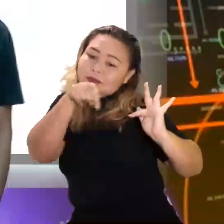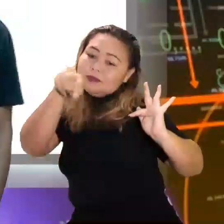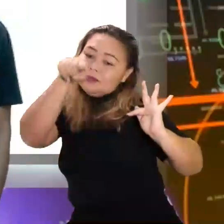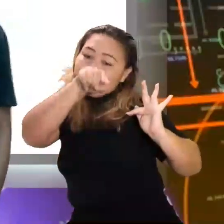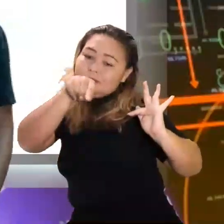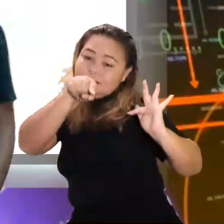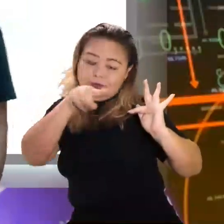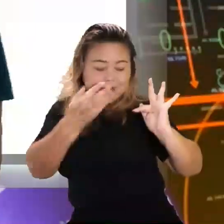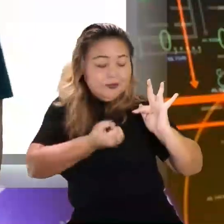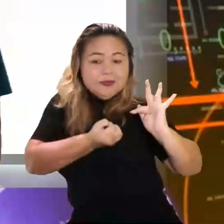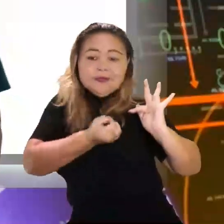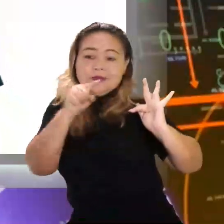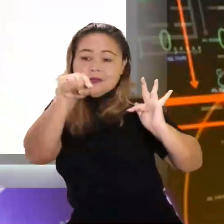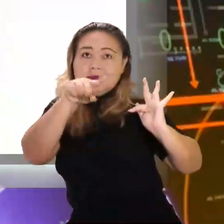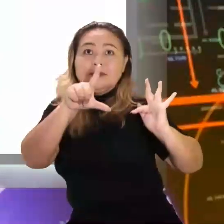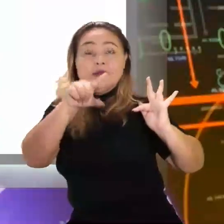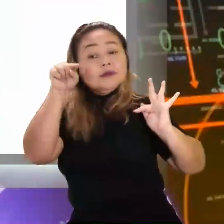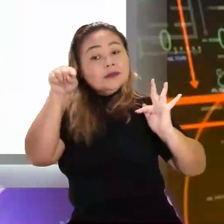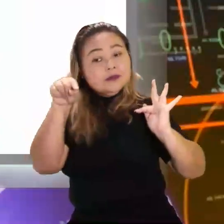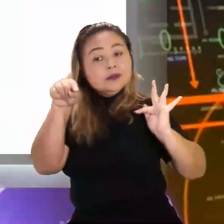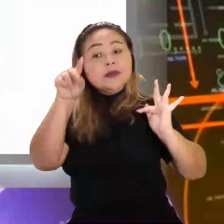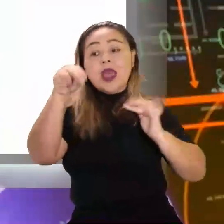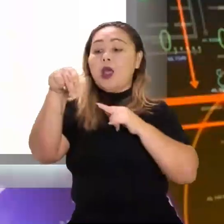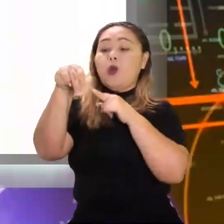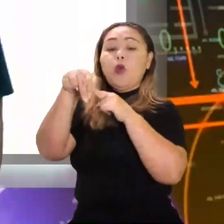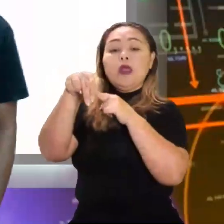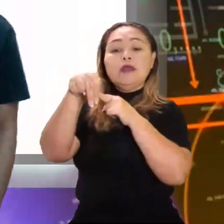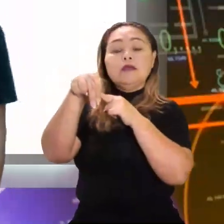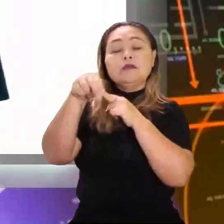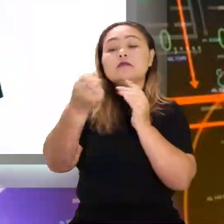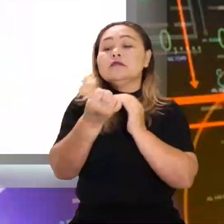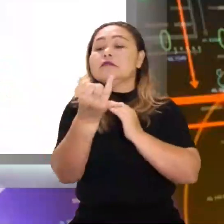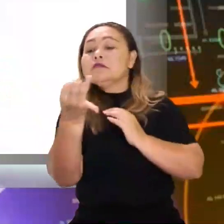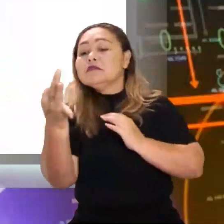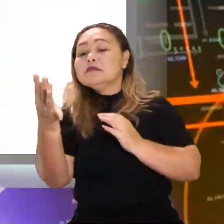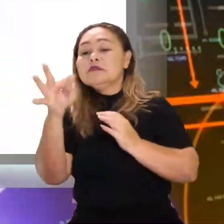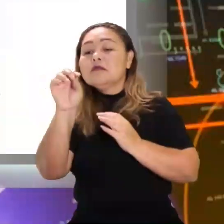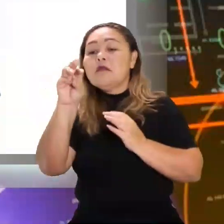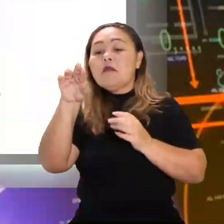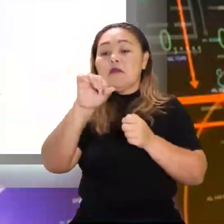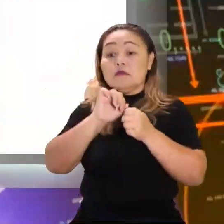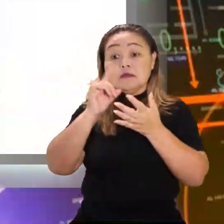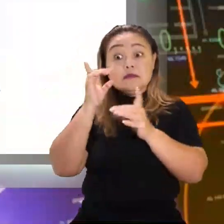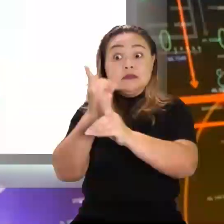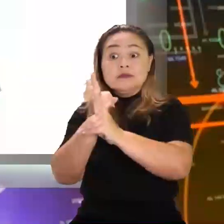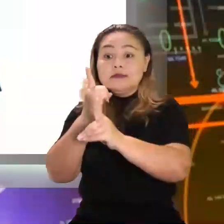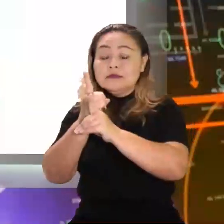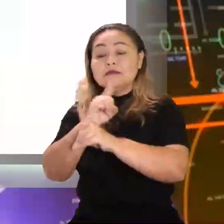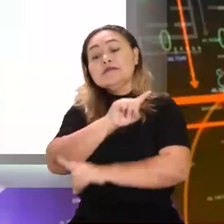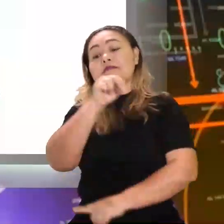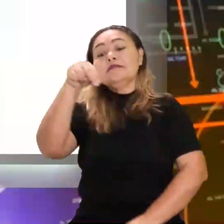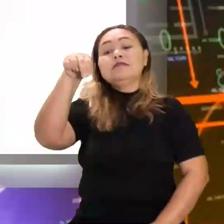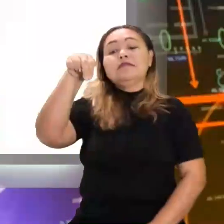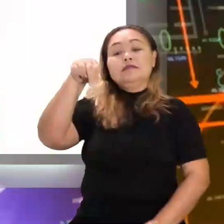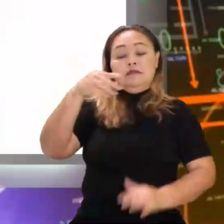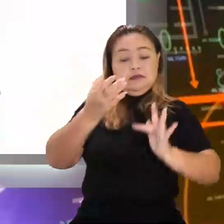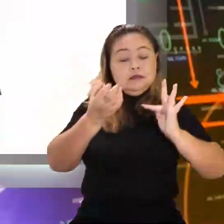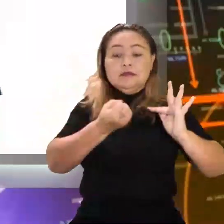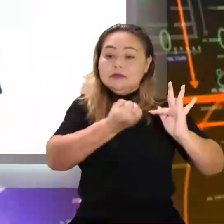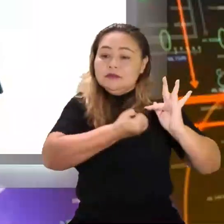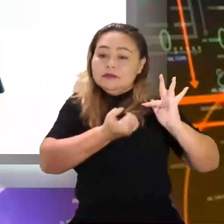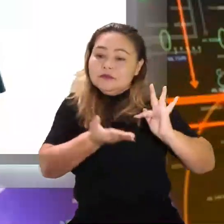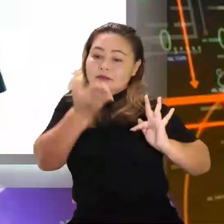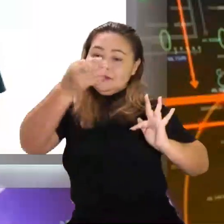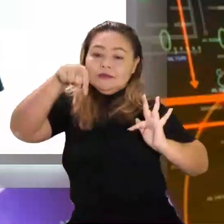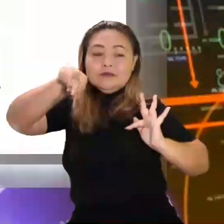no expoente, né? Isso Nesse mesmo. caso, é o n, ou seja, a quantidade de termos que a gente quer descobrir está lá no expoente. Por isso que a